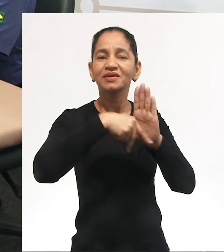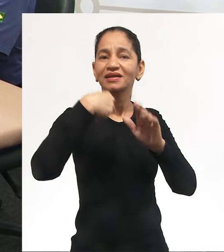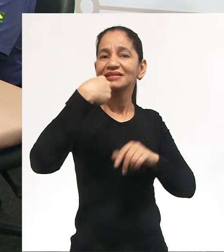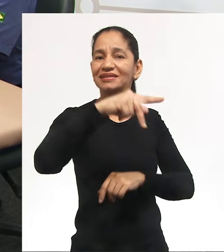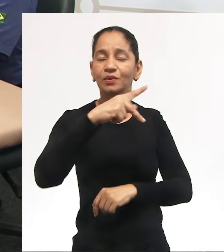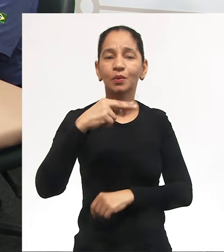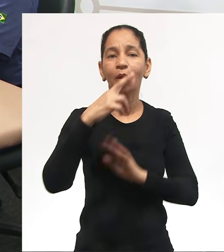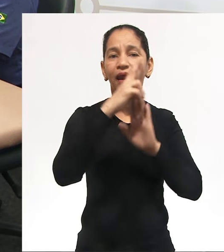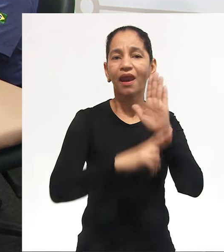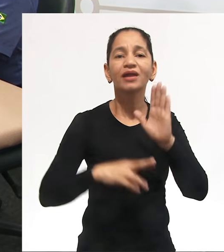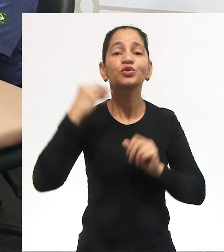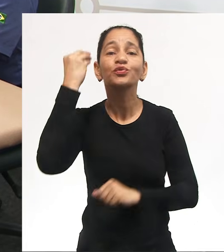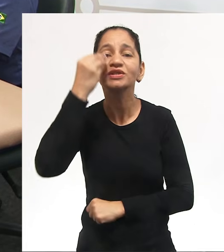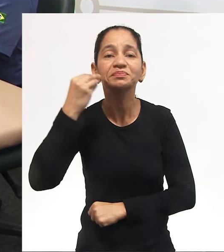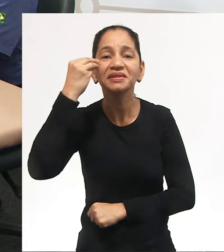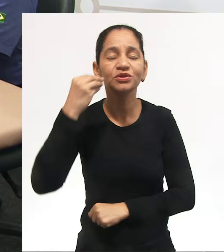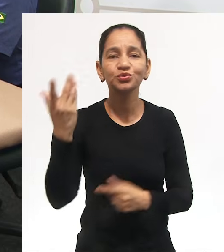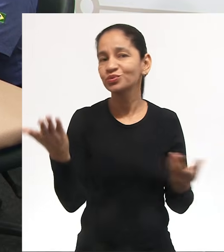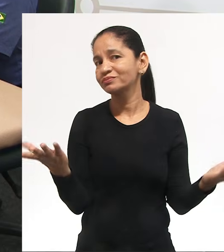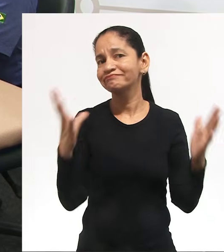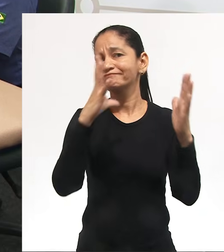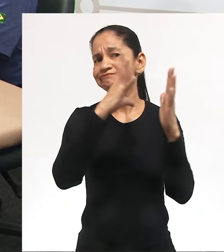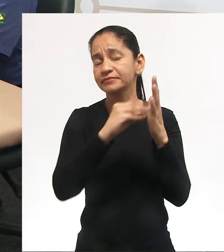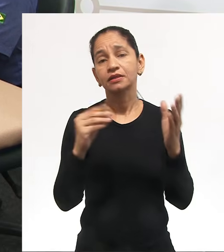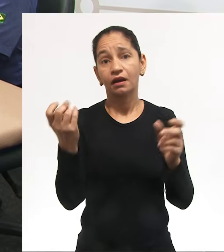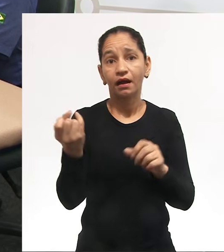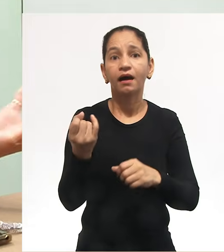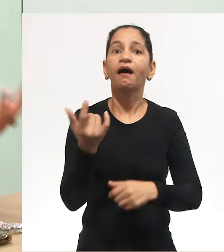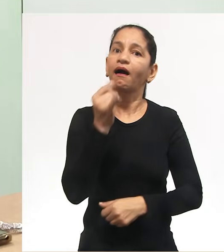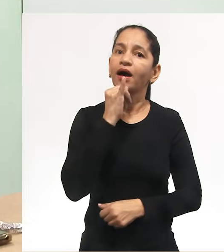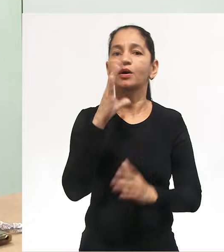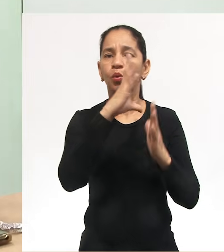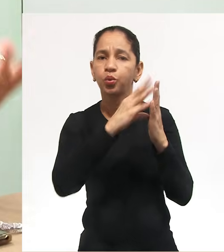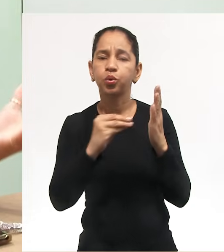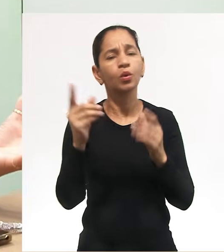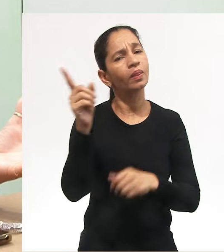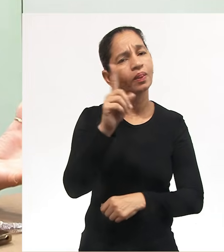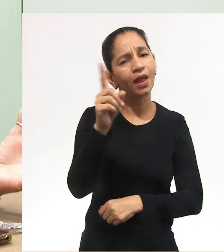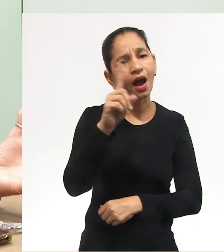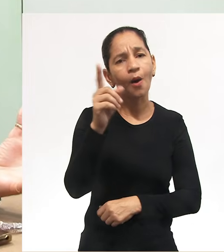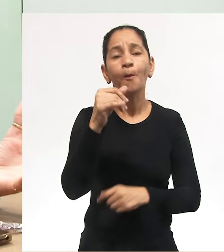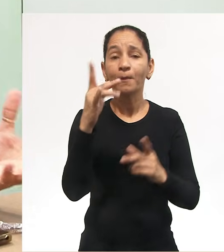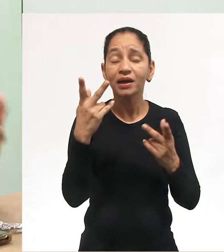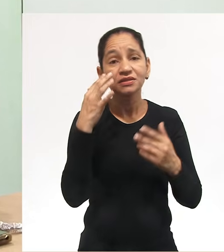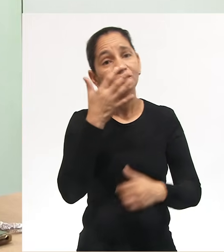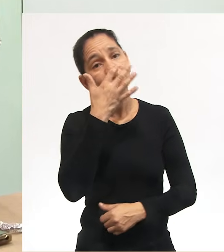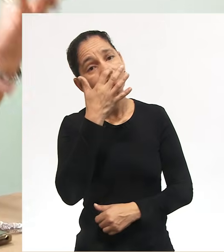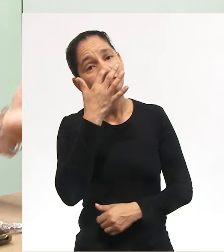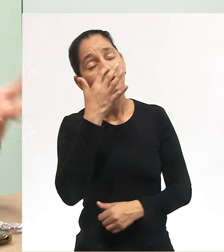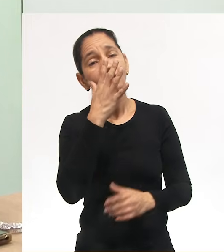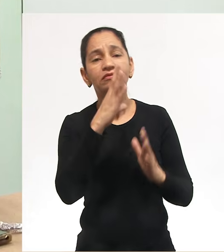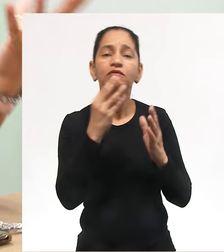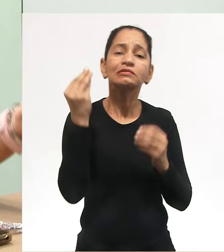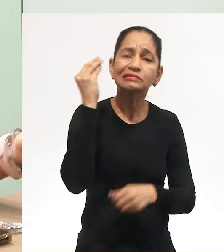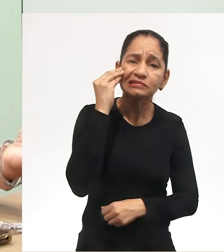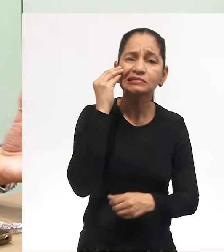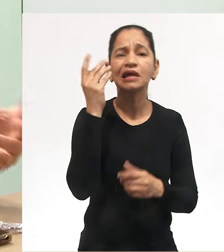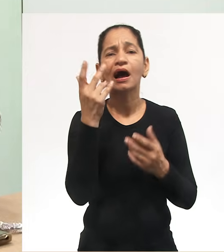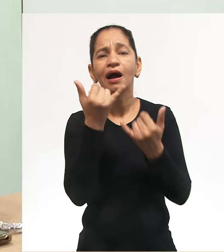prática dessa Sim. que você está Então relatando. Você se inspira, é claro que a gente sim, sempre se inspira em outras, né, em outras